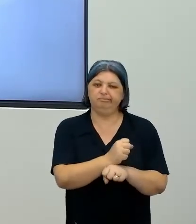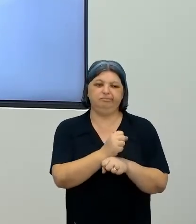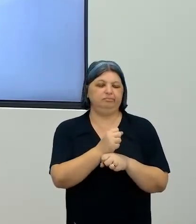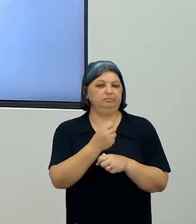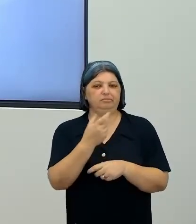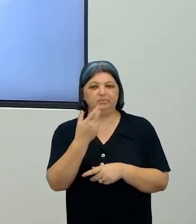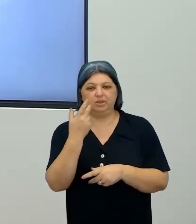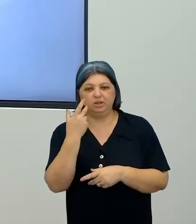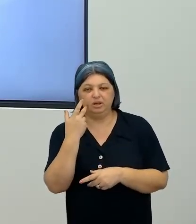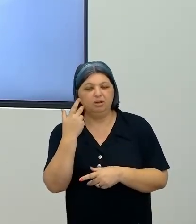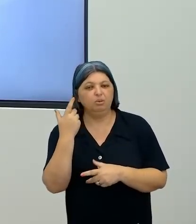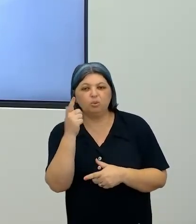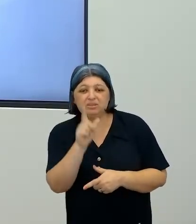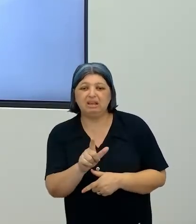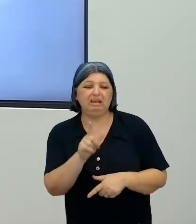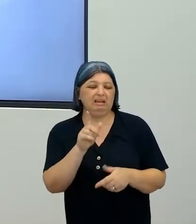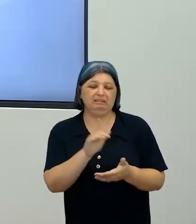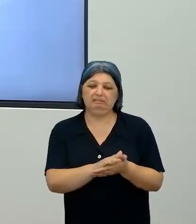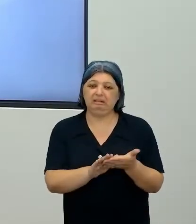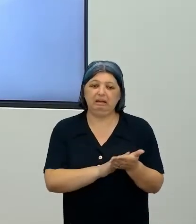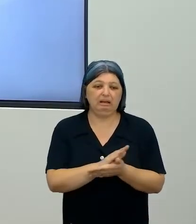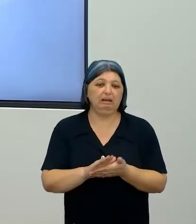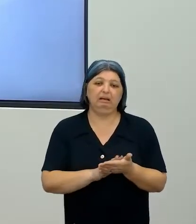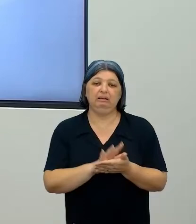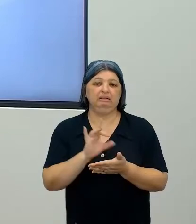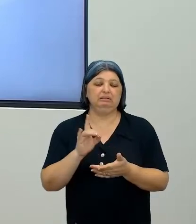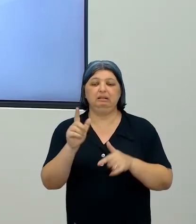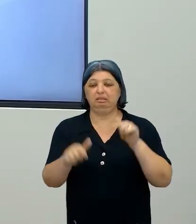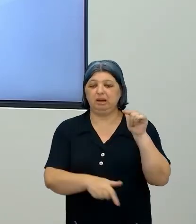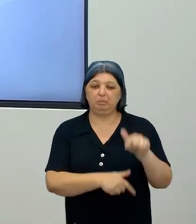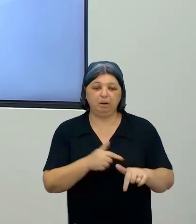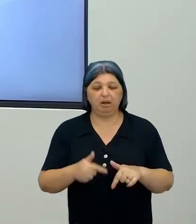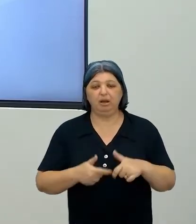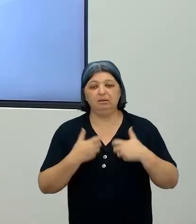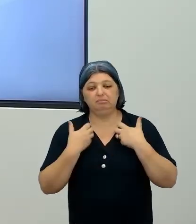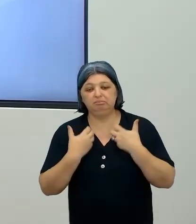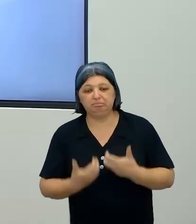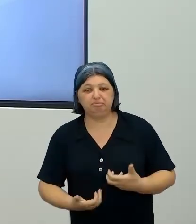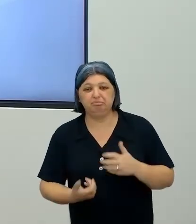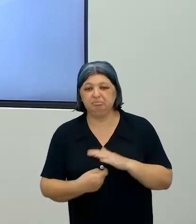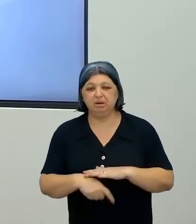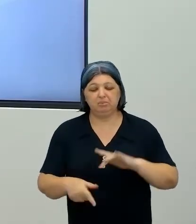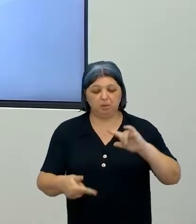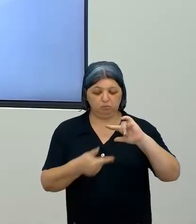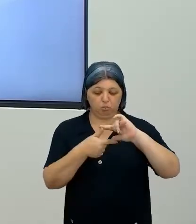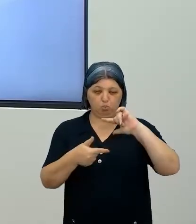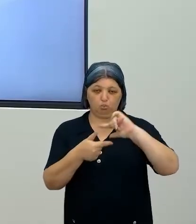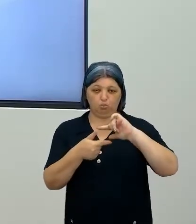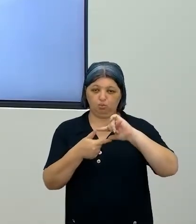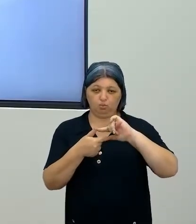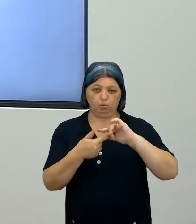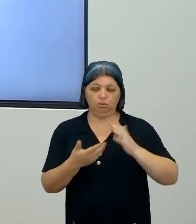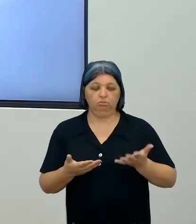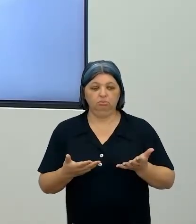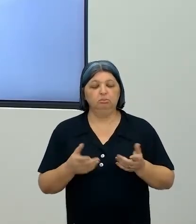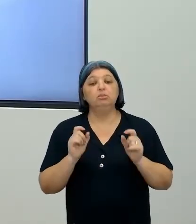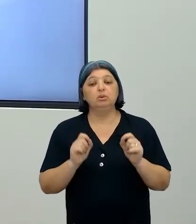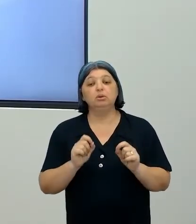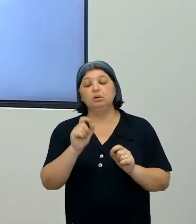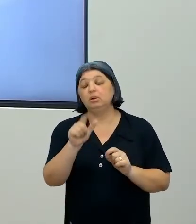vida dela, que faz um trabalho monótono e tudo mais, e que se vê alienada das pessoas? O que essa pessoa ela